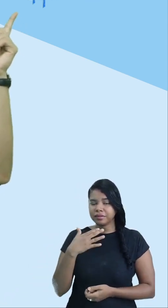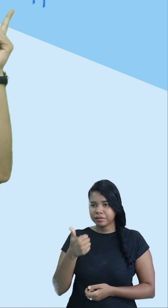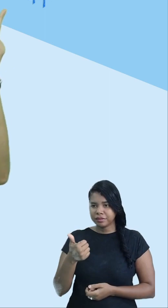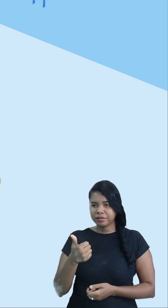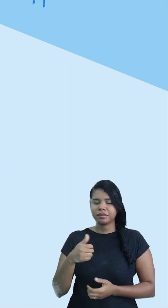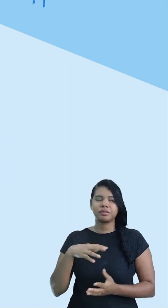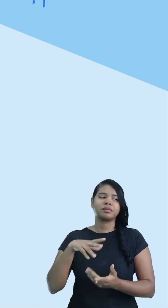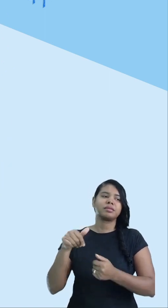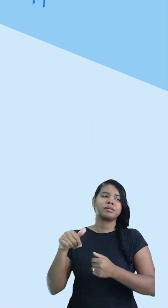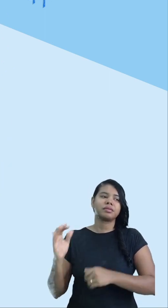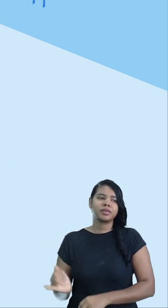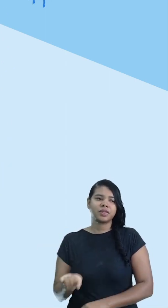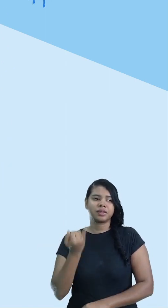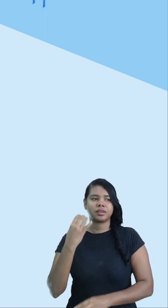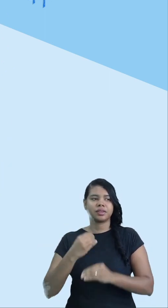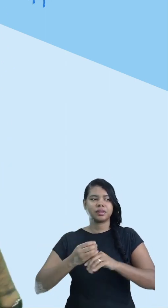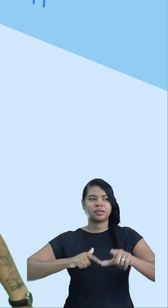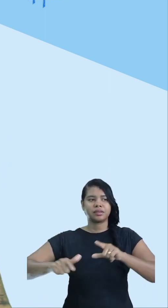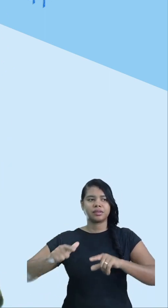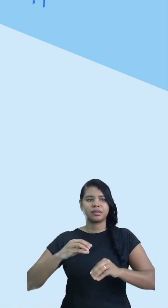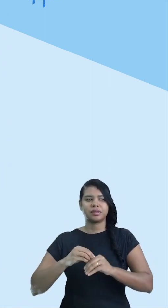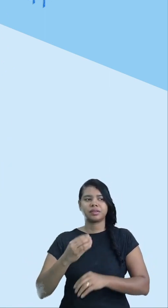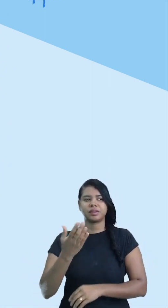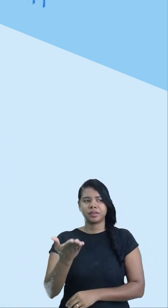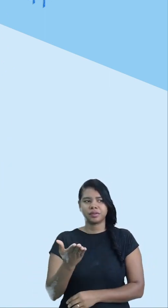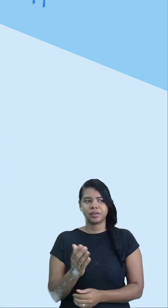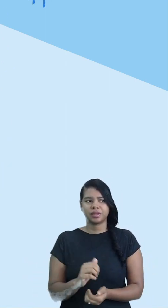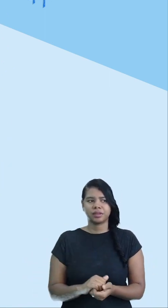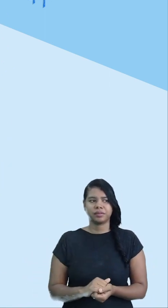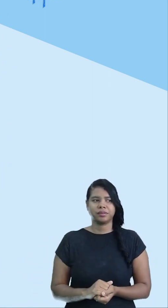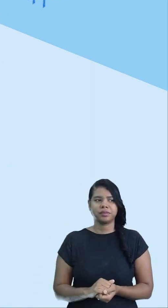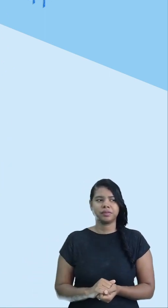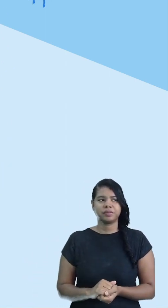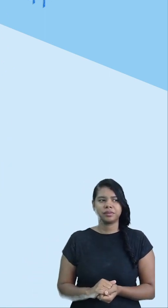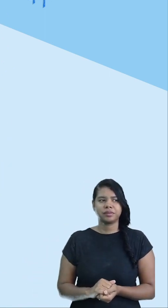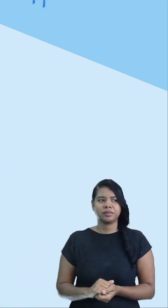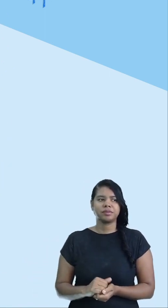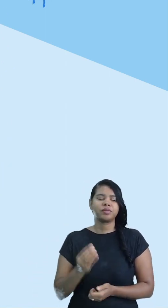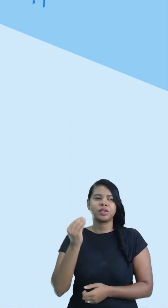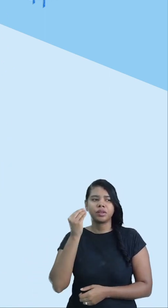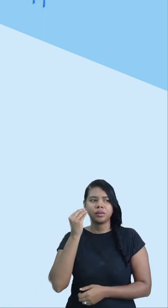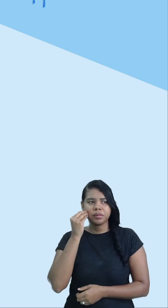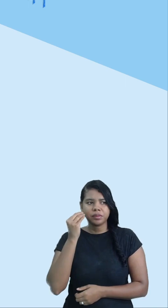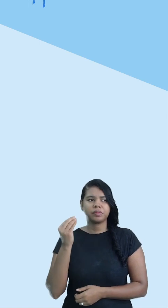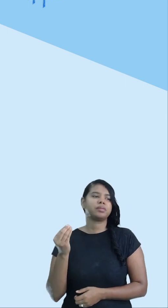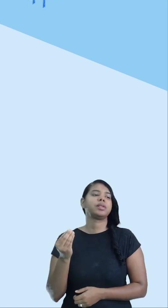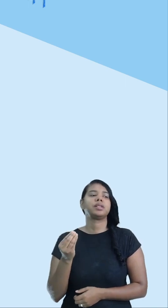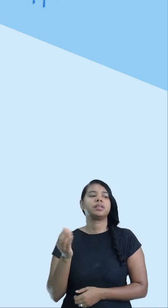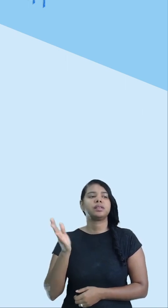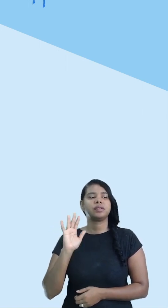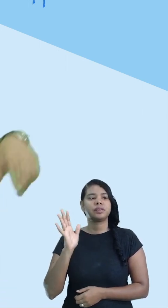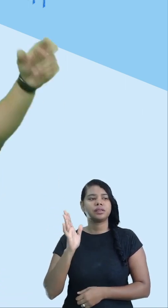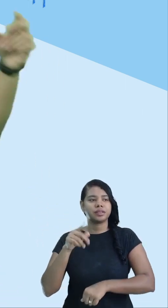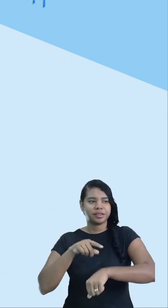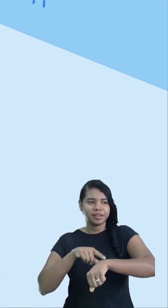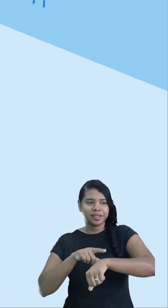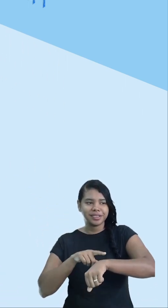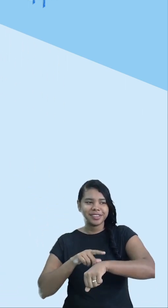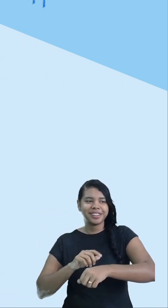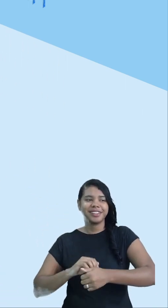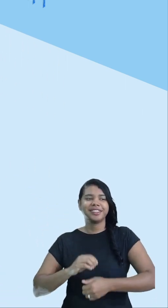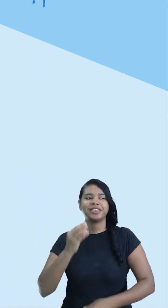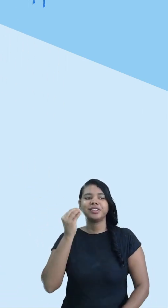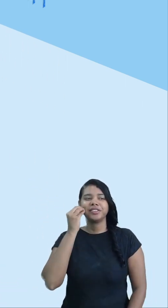aí, a oportunidade talvez batendo na sua porta. Ó, a gente vai ficando por aqui. Anderson já me disse ali que tá no tempo, né, amigo? Um